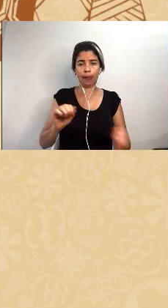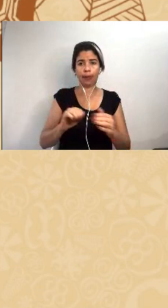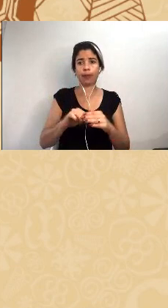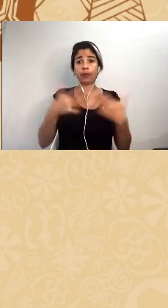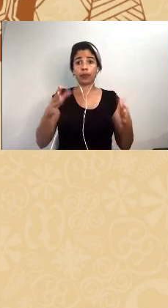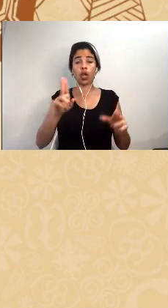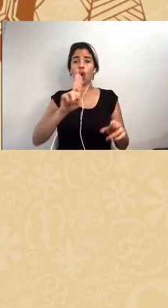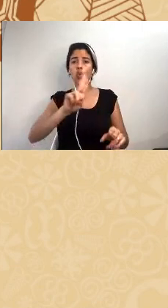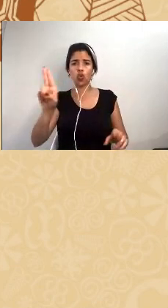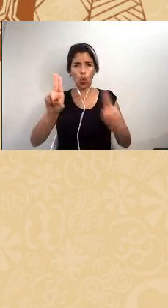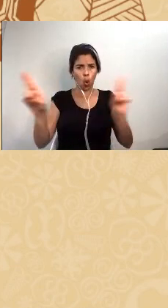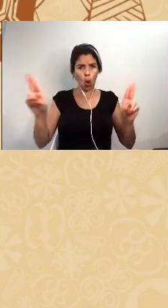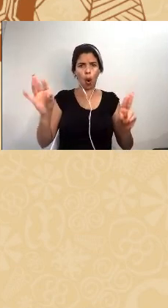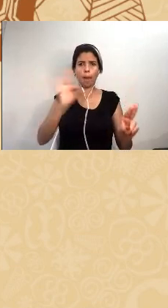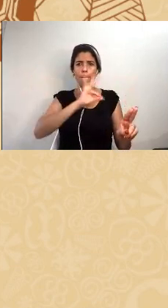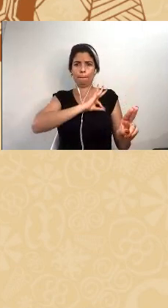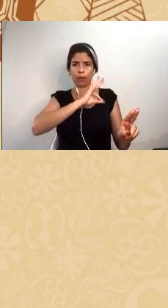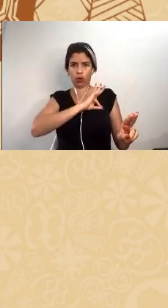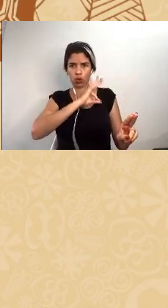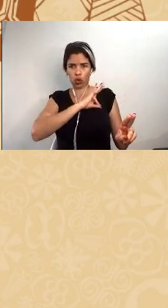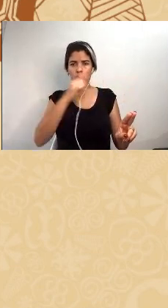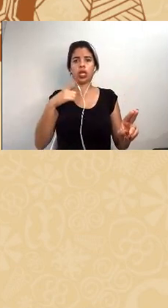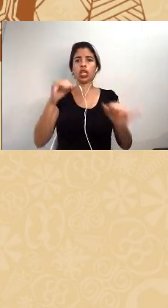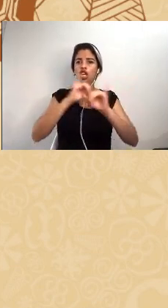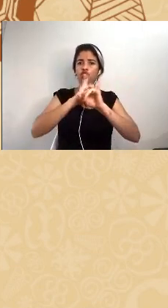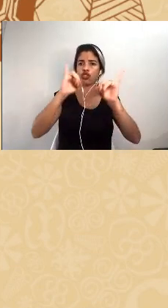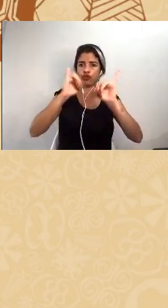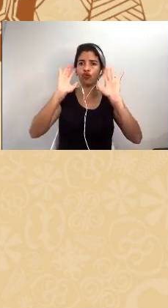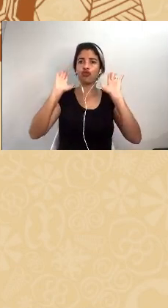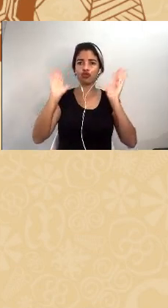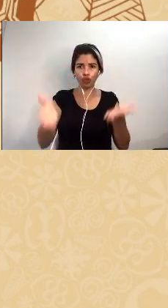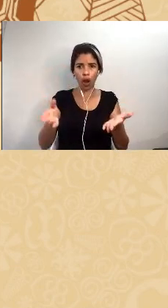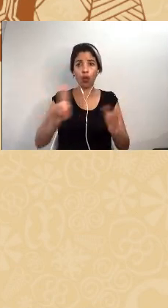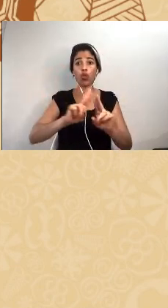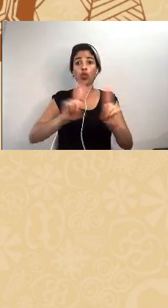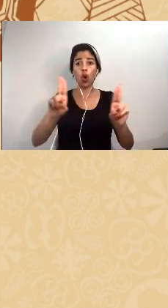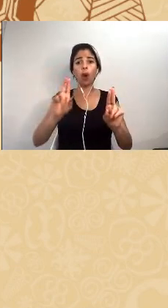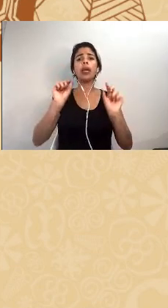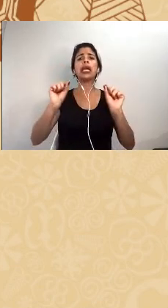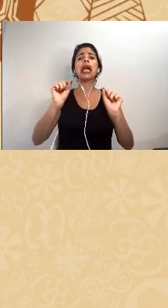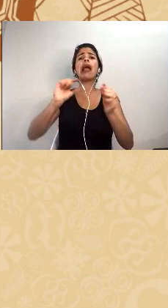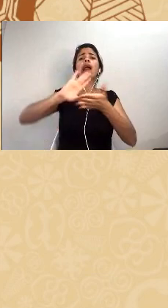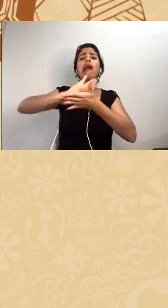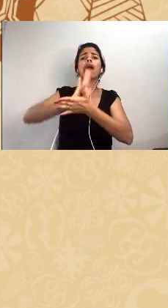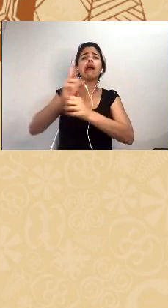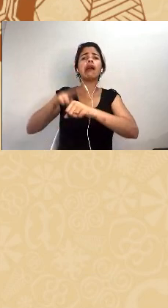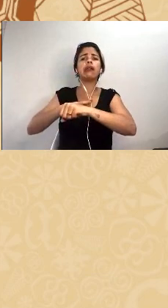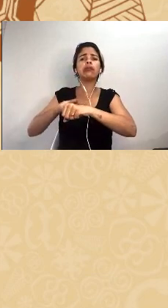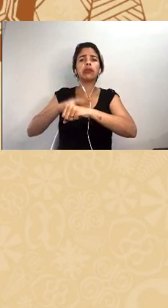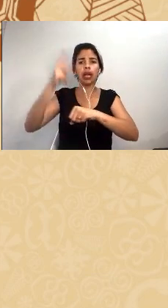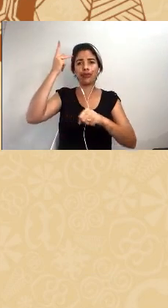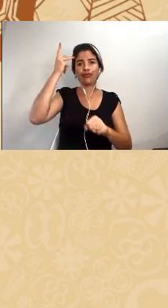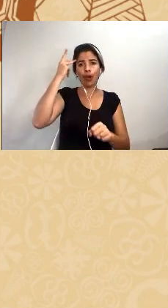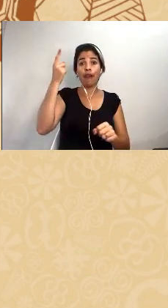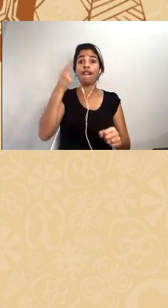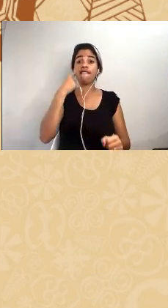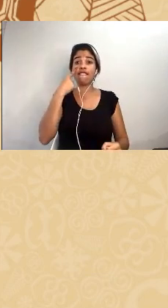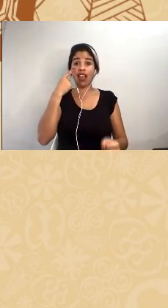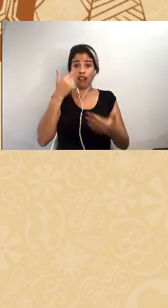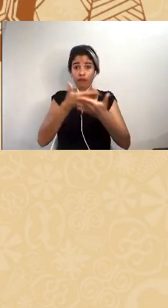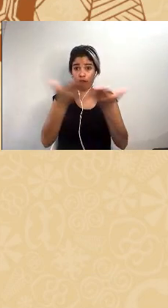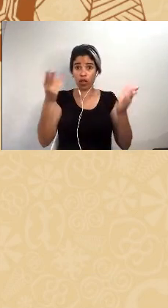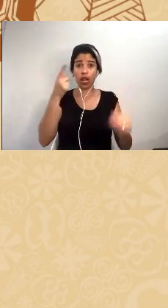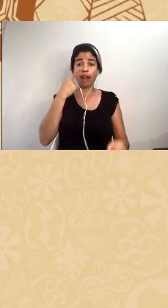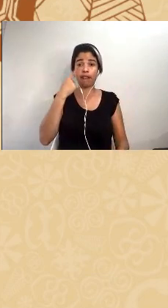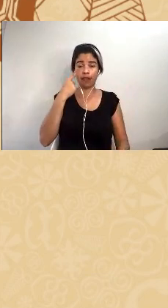Isso aqui, soldado PM da Silva. Isso aqui para vocês verem quem é que está cometendo racismo aqui em São Paulo. Para vocês verem.